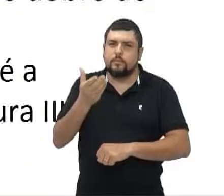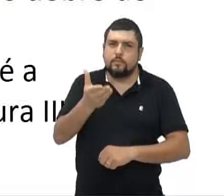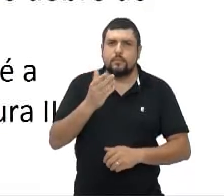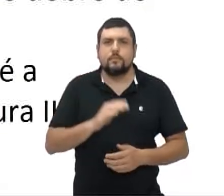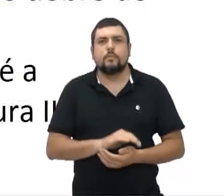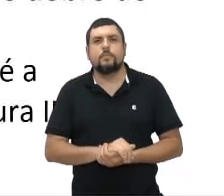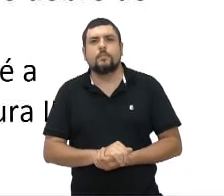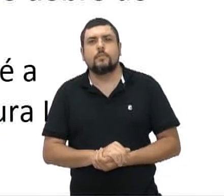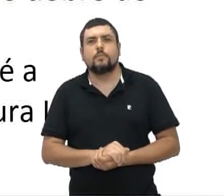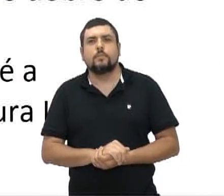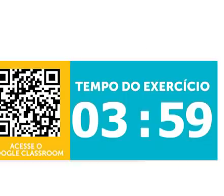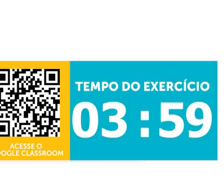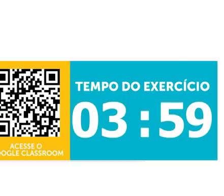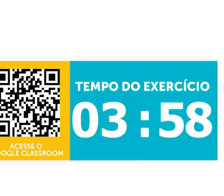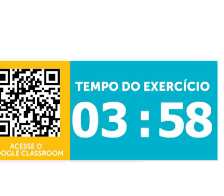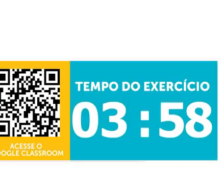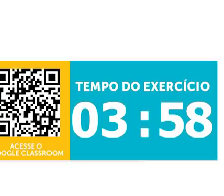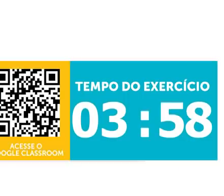identificar.